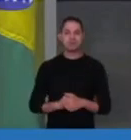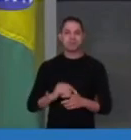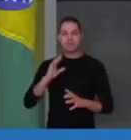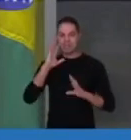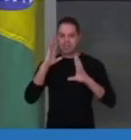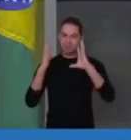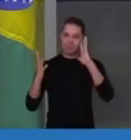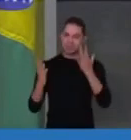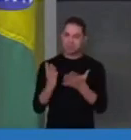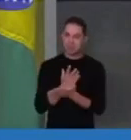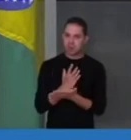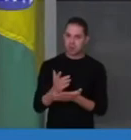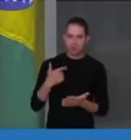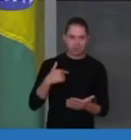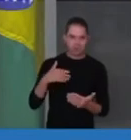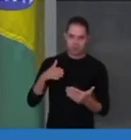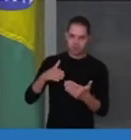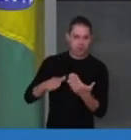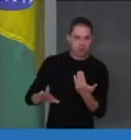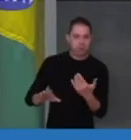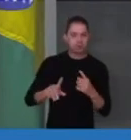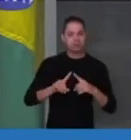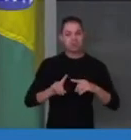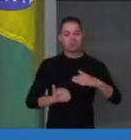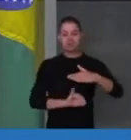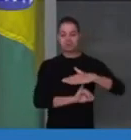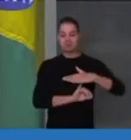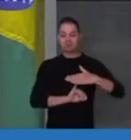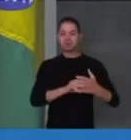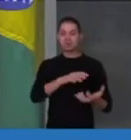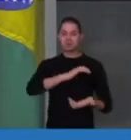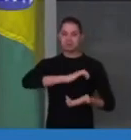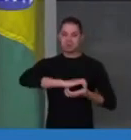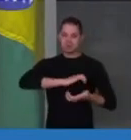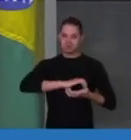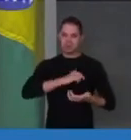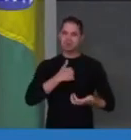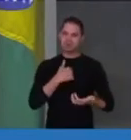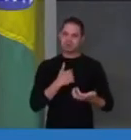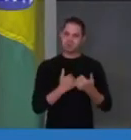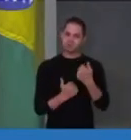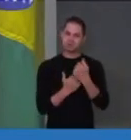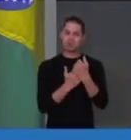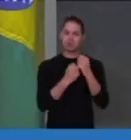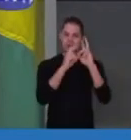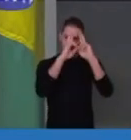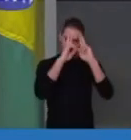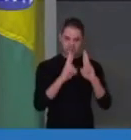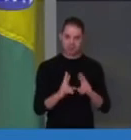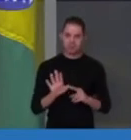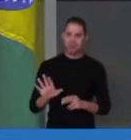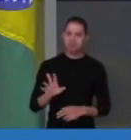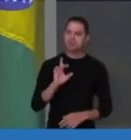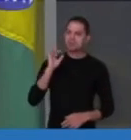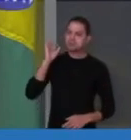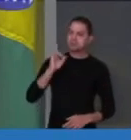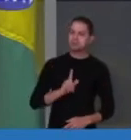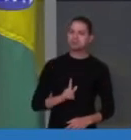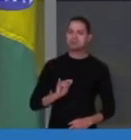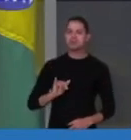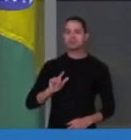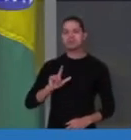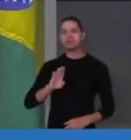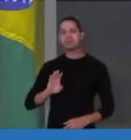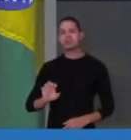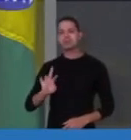decisões, a instituição STF, mas, deputado Gilberto, o